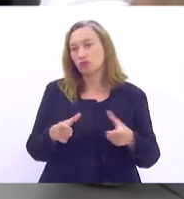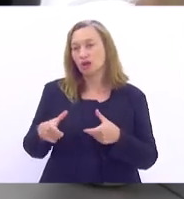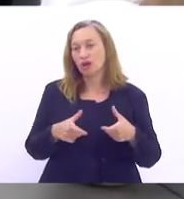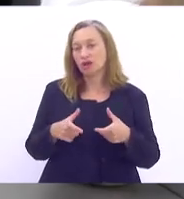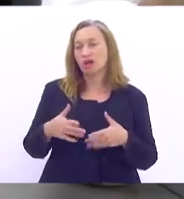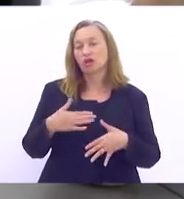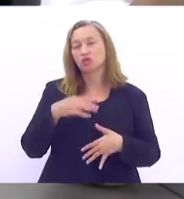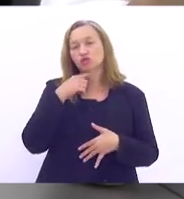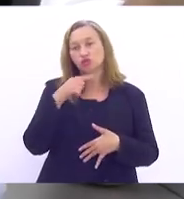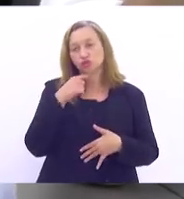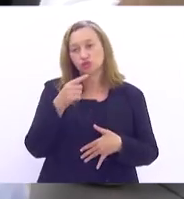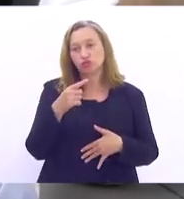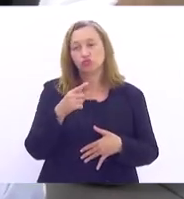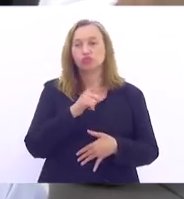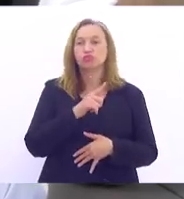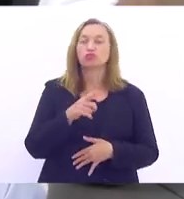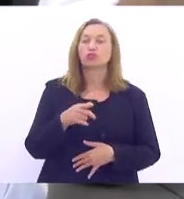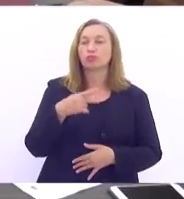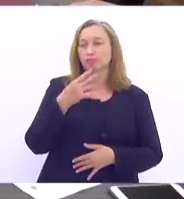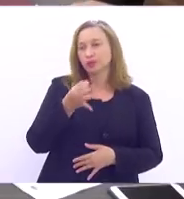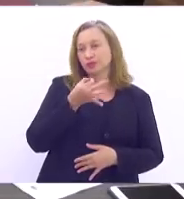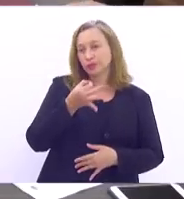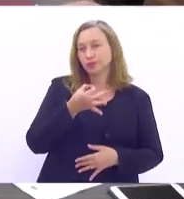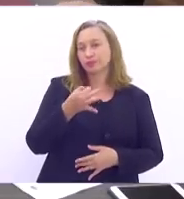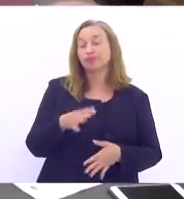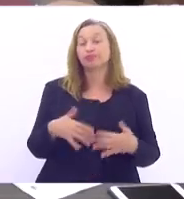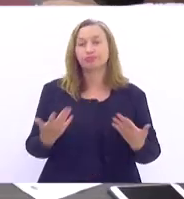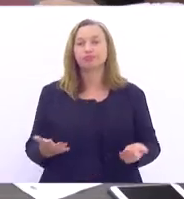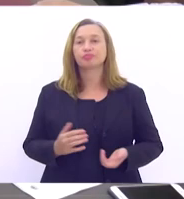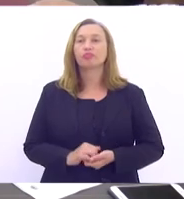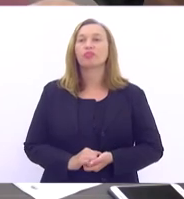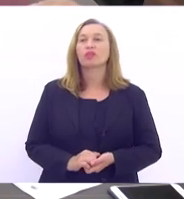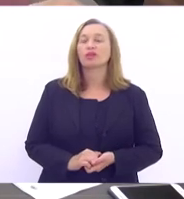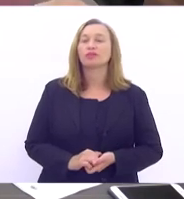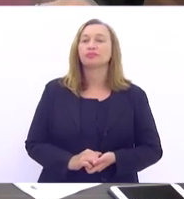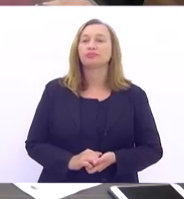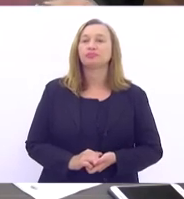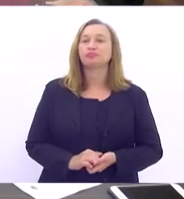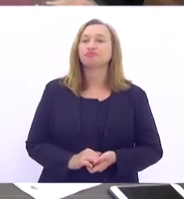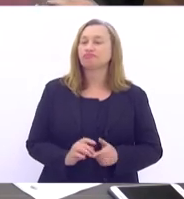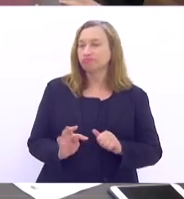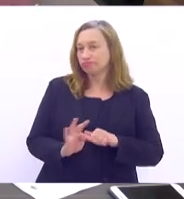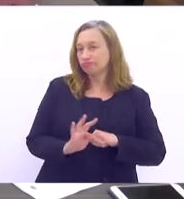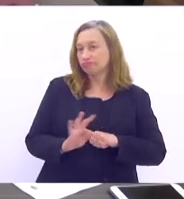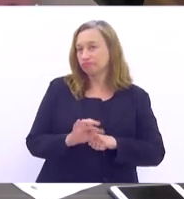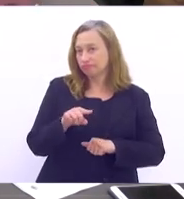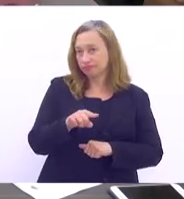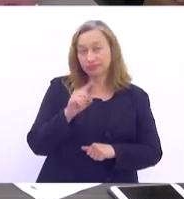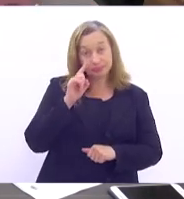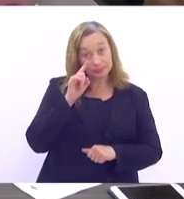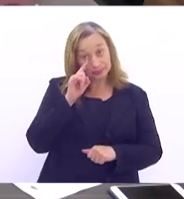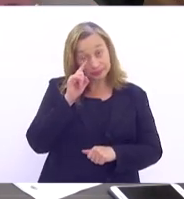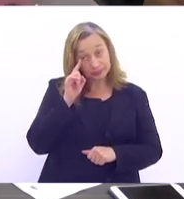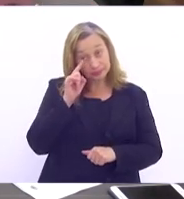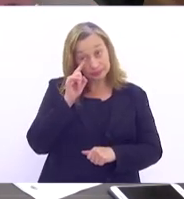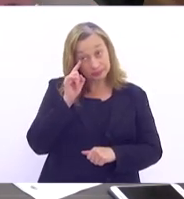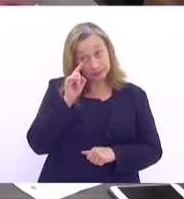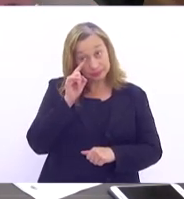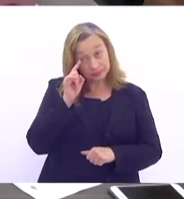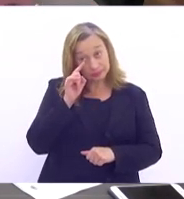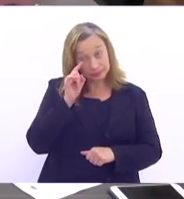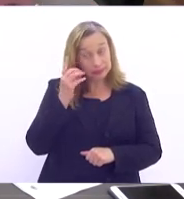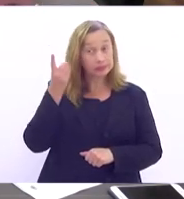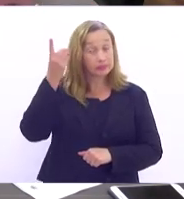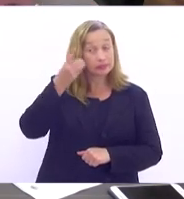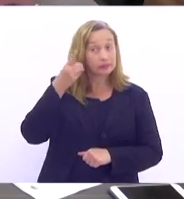minha dúvida e a sugestão. A questão, é, de forma muito técnica aqui, aproveito o ensejo do deputado Cozolino